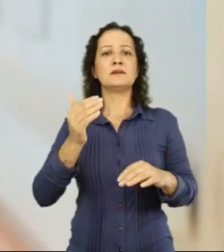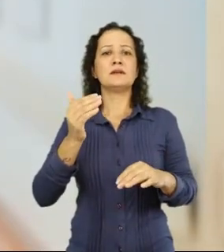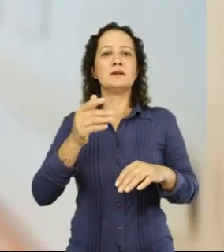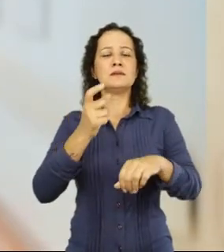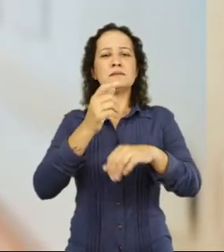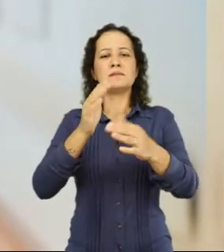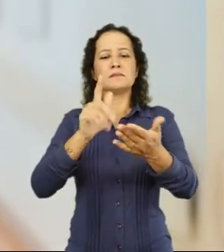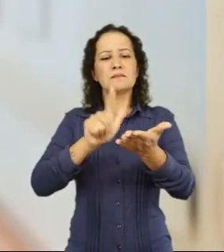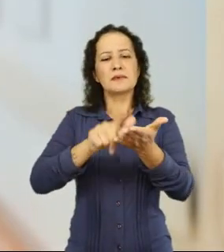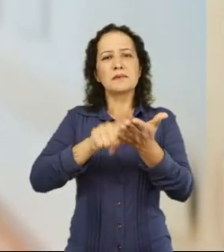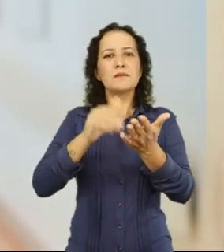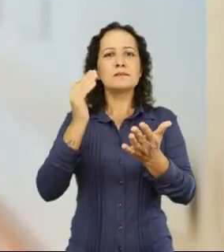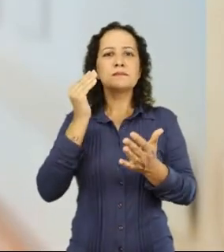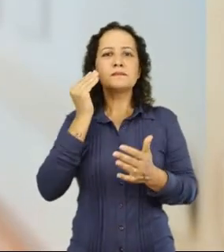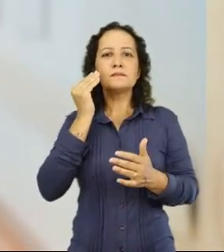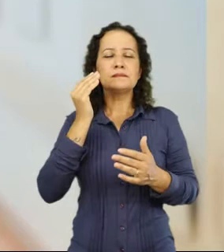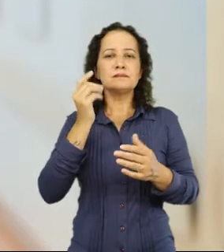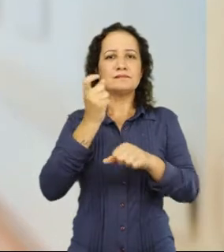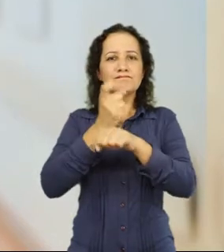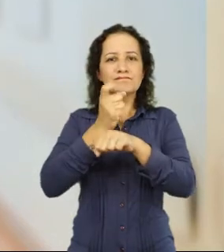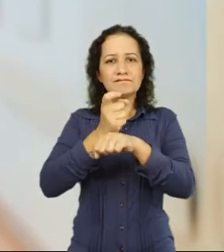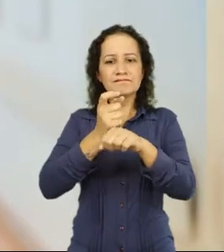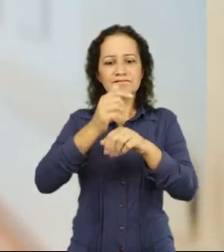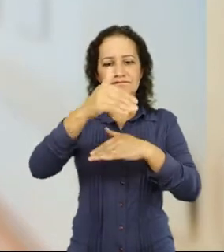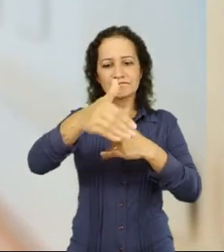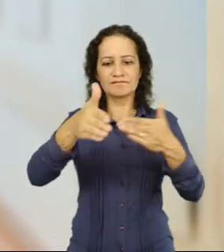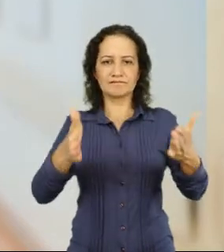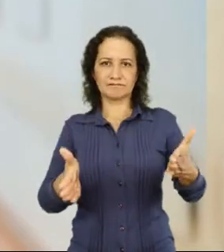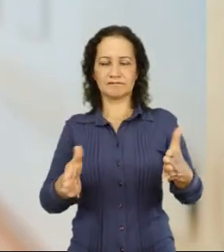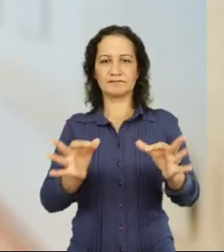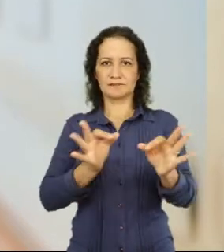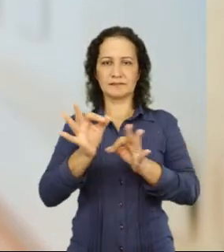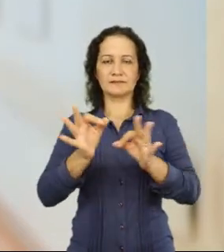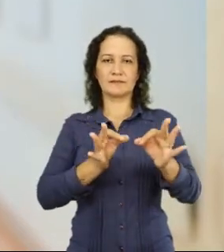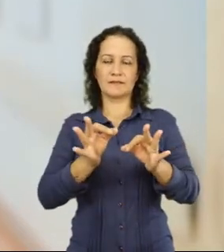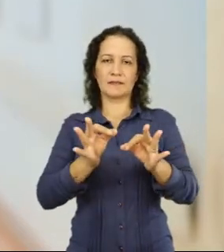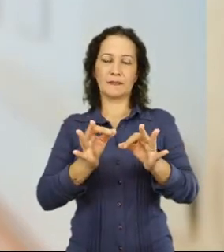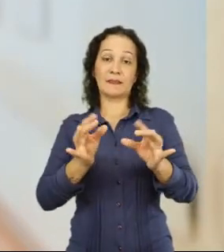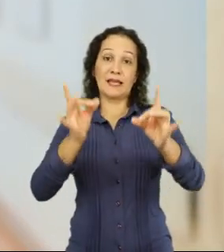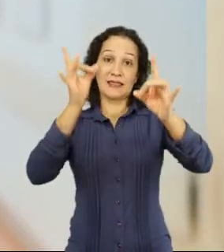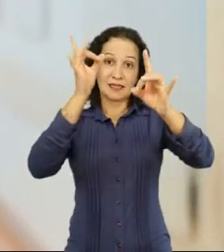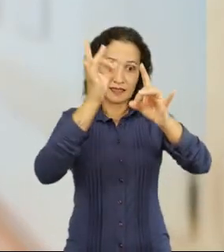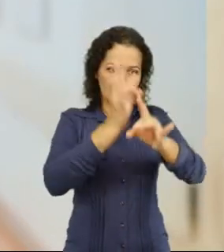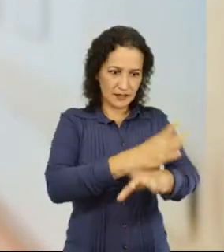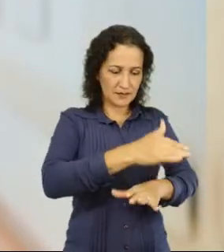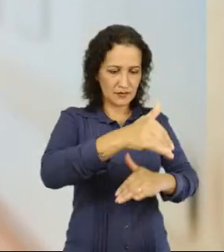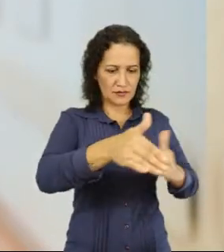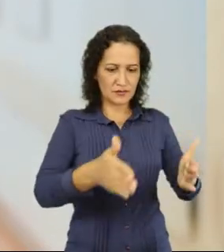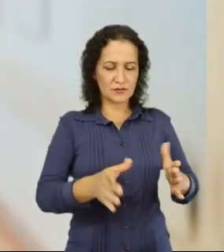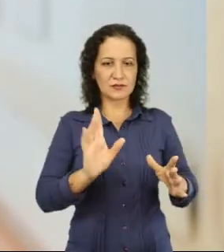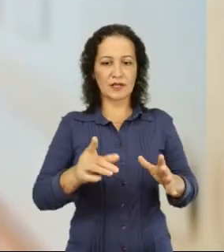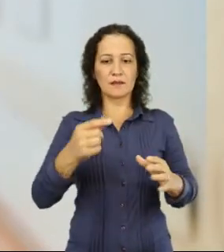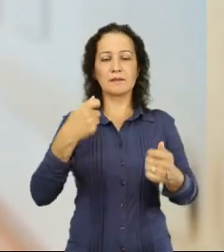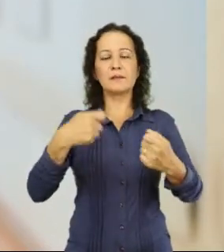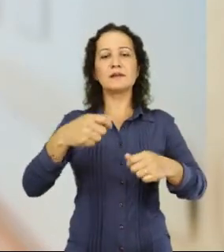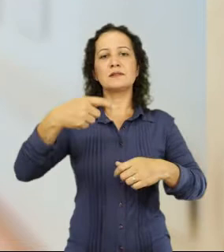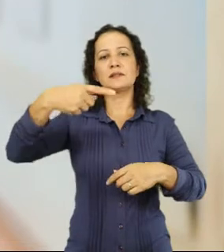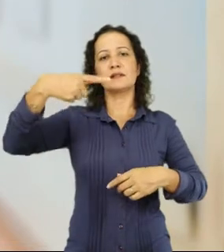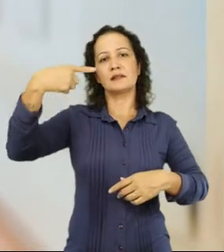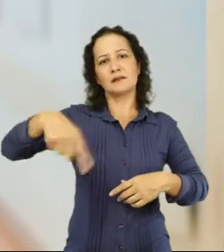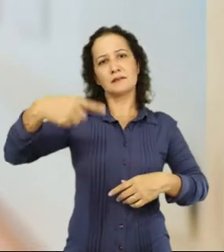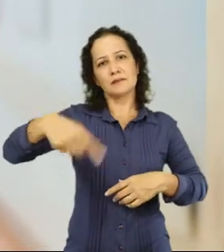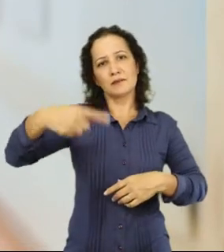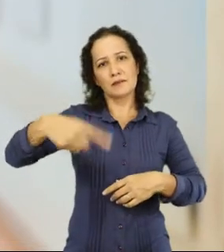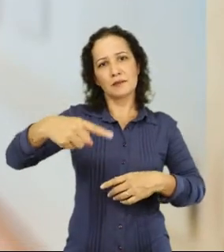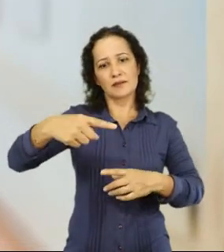favorecer essa troca e a manutenção de temperatura. Após isso, nós vamos posicionar o sensor do termômetro